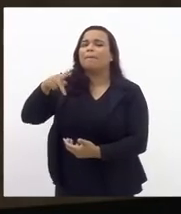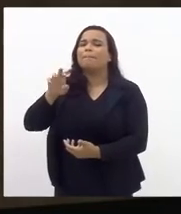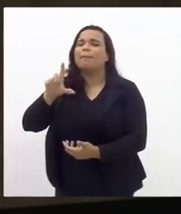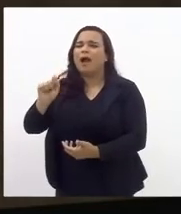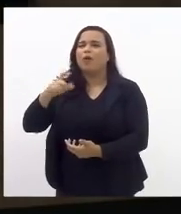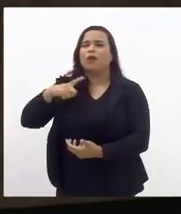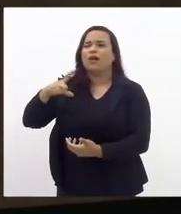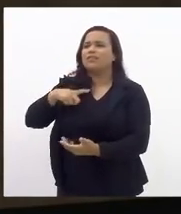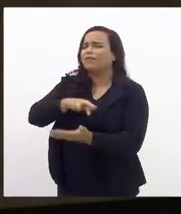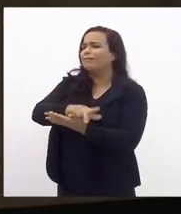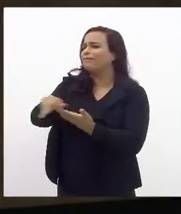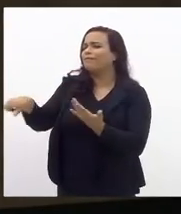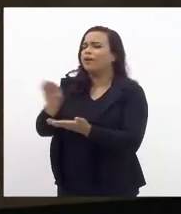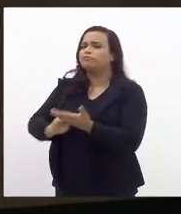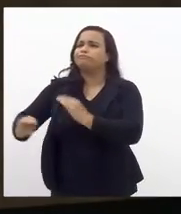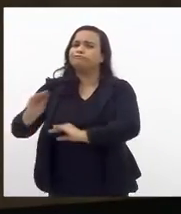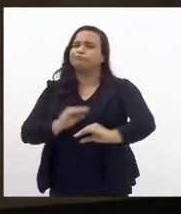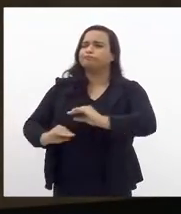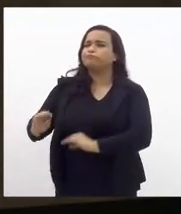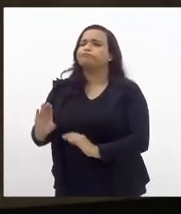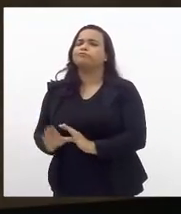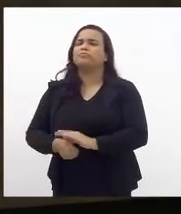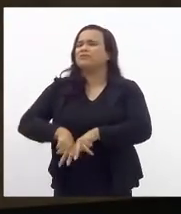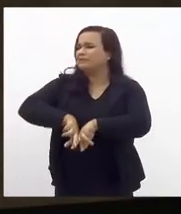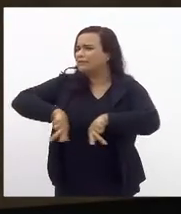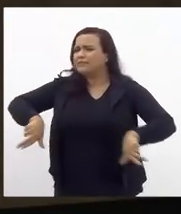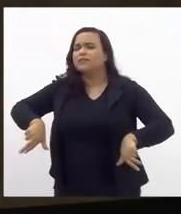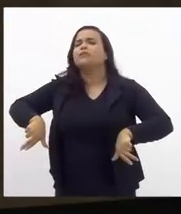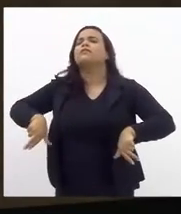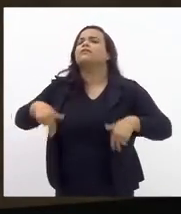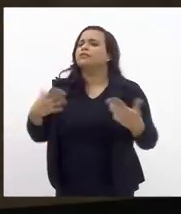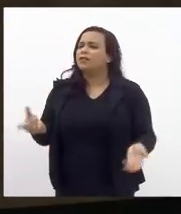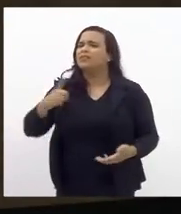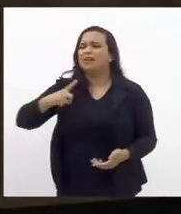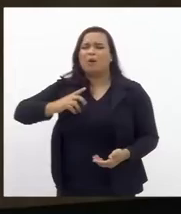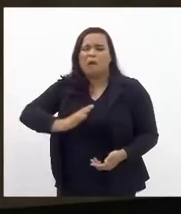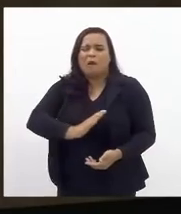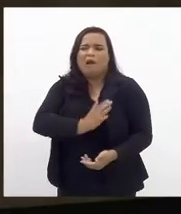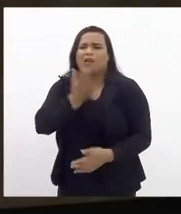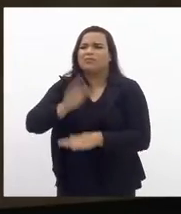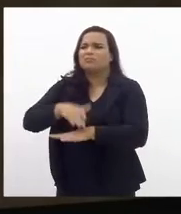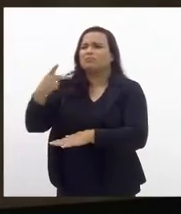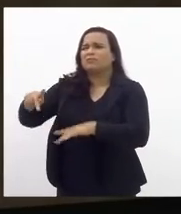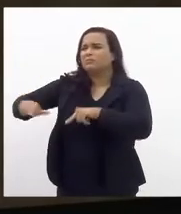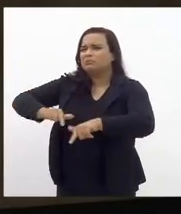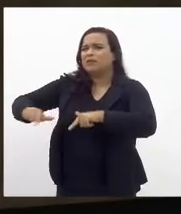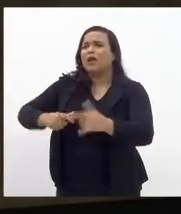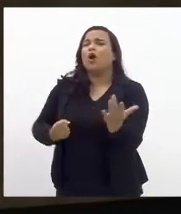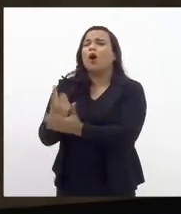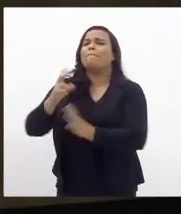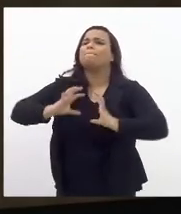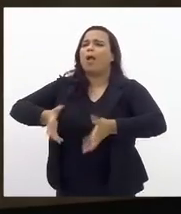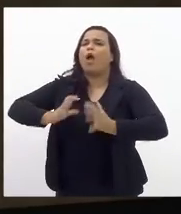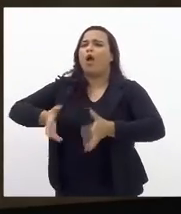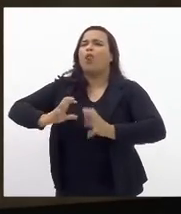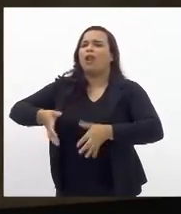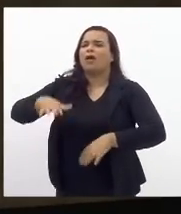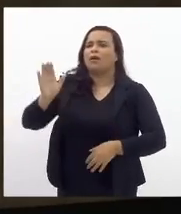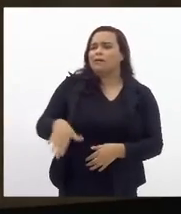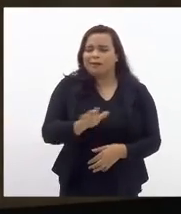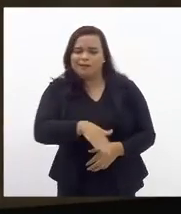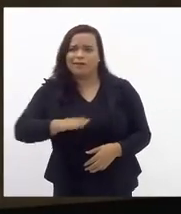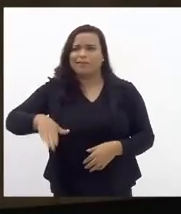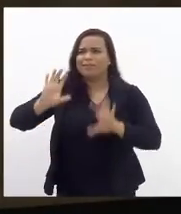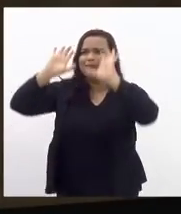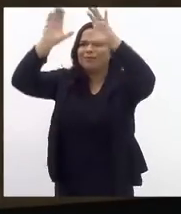uma situação absolutamente patética e deplorável, de compras de bola de basquetebol por um